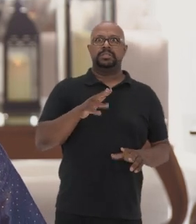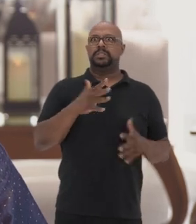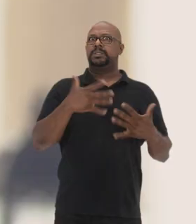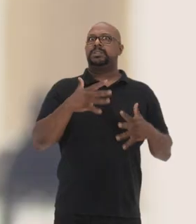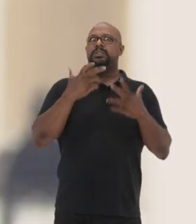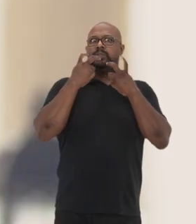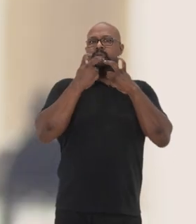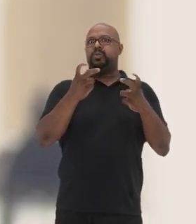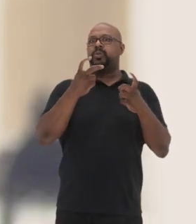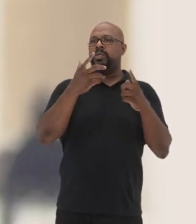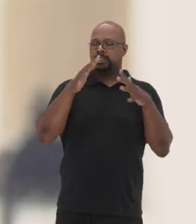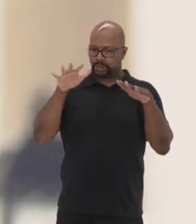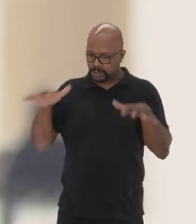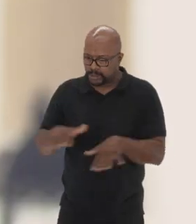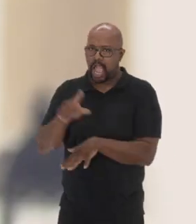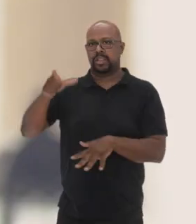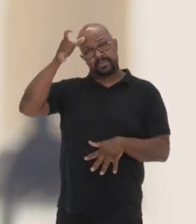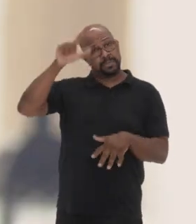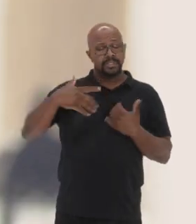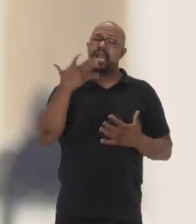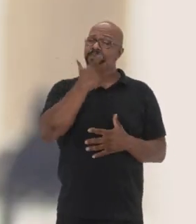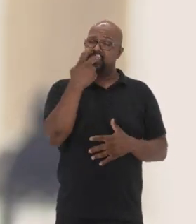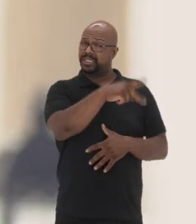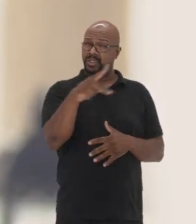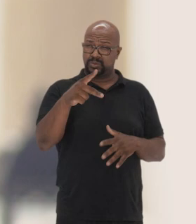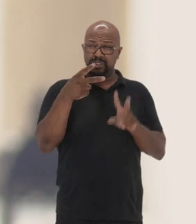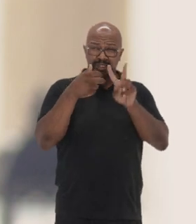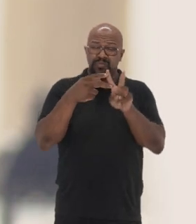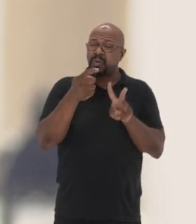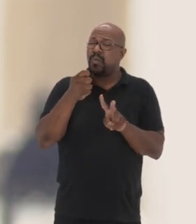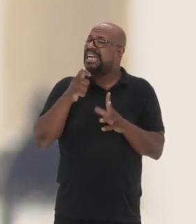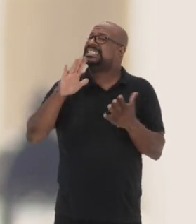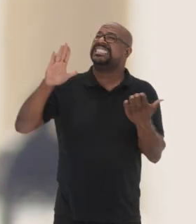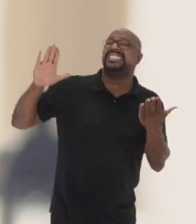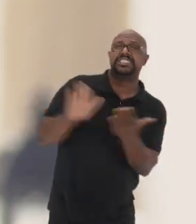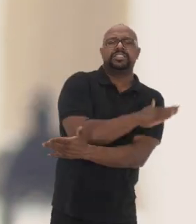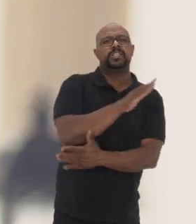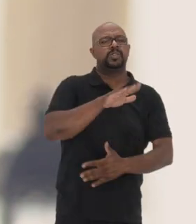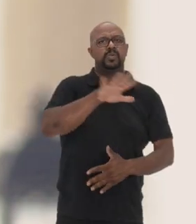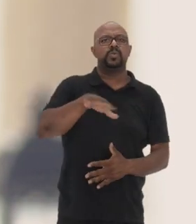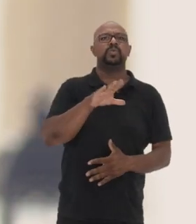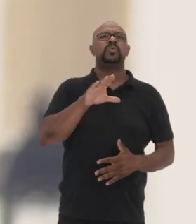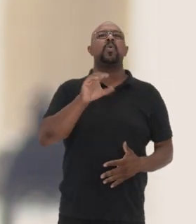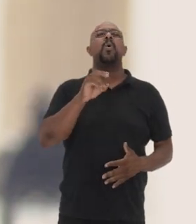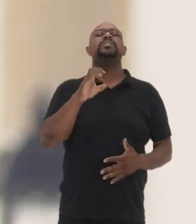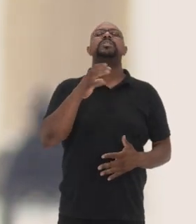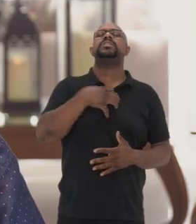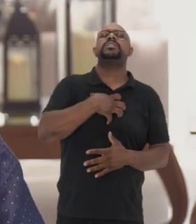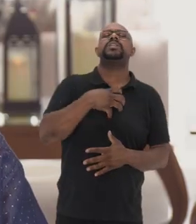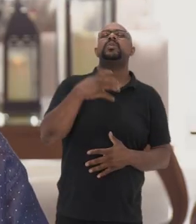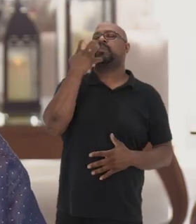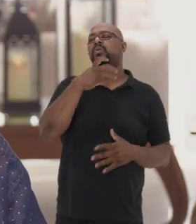demônio por isso a música produzida pelos índios foi quase totalmente excluída do conceito música brasileira